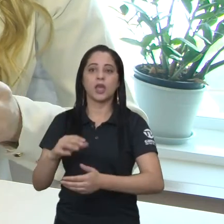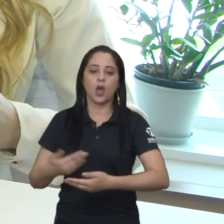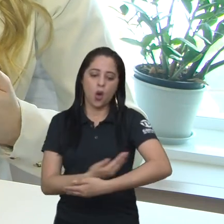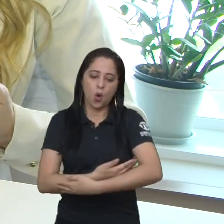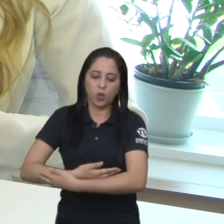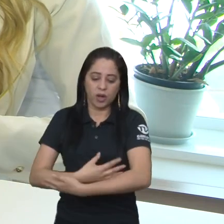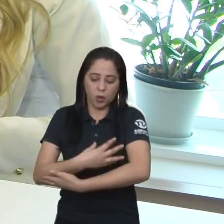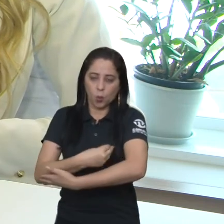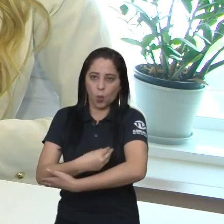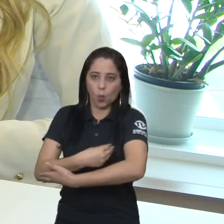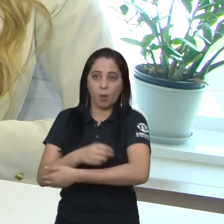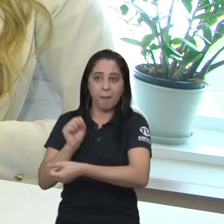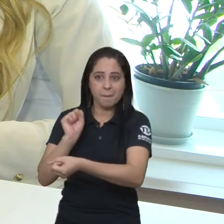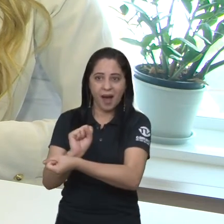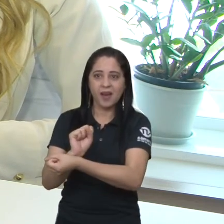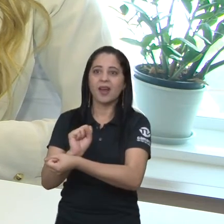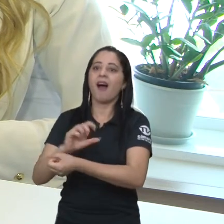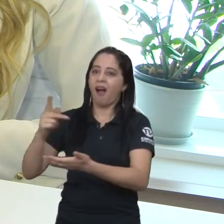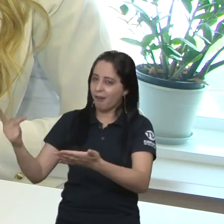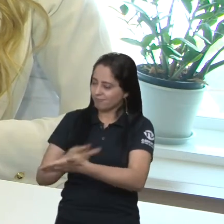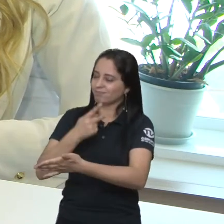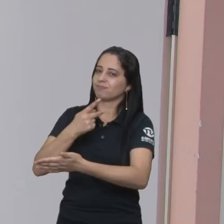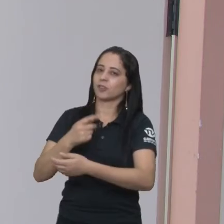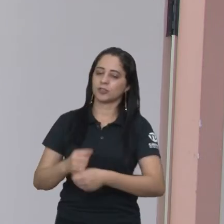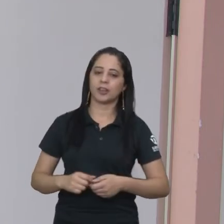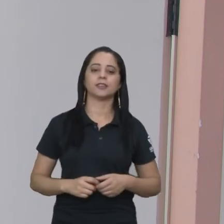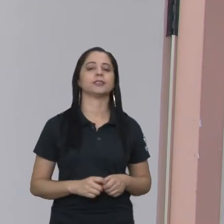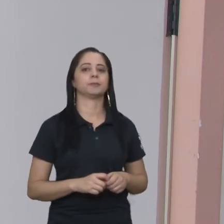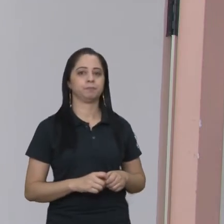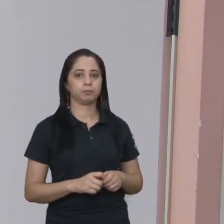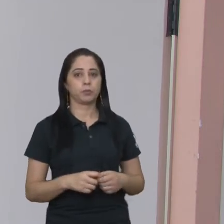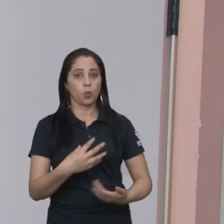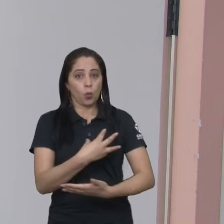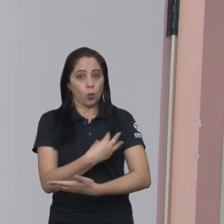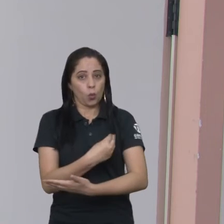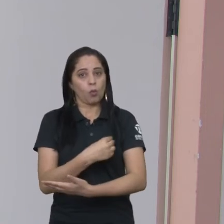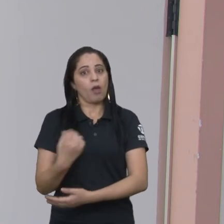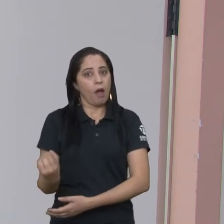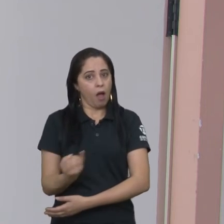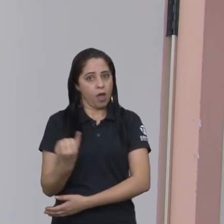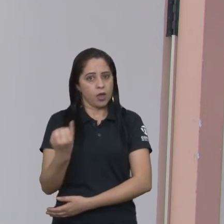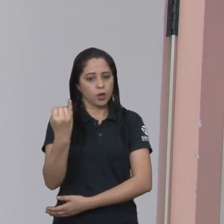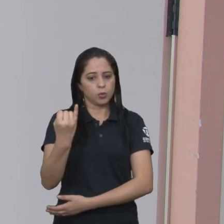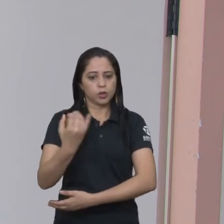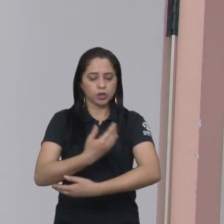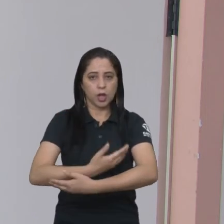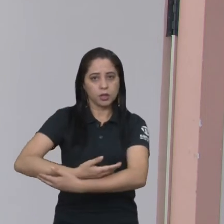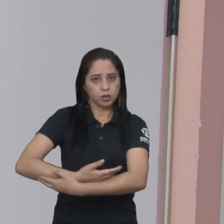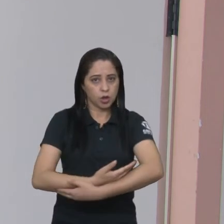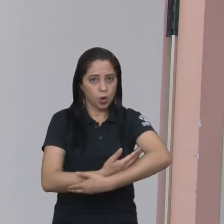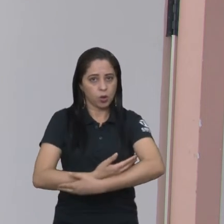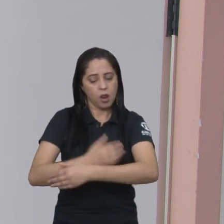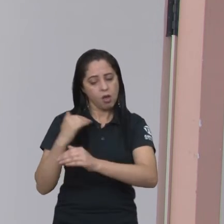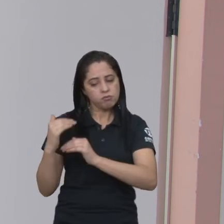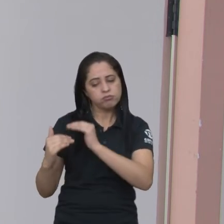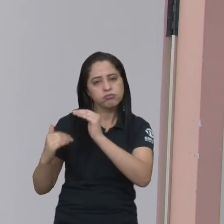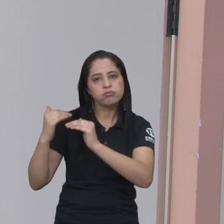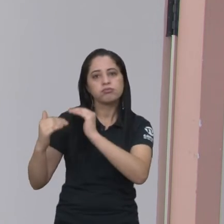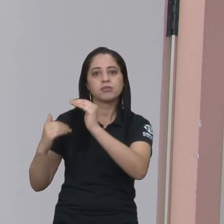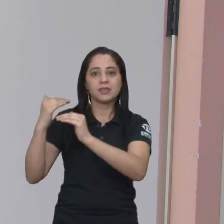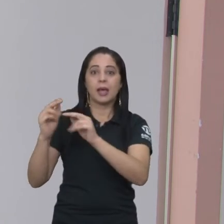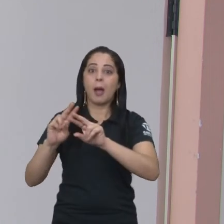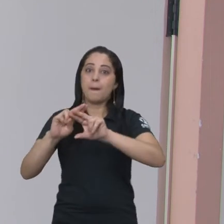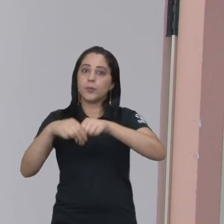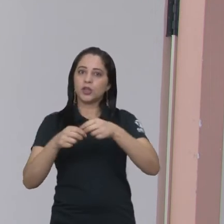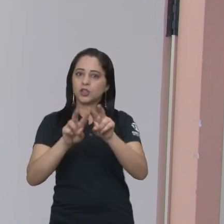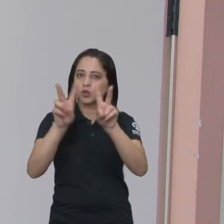é desmamada, maior o risco dessas complicações. A amamentação é extremamente importante para o desenvolvimento infantil e é